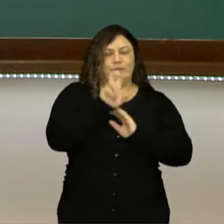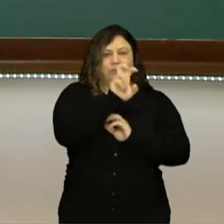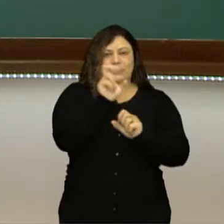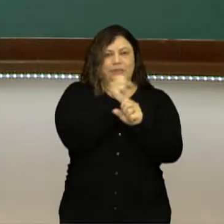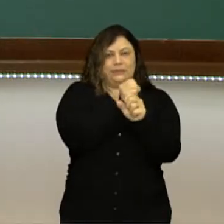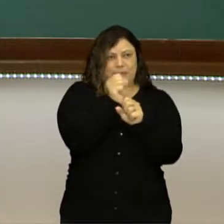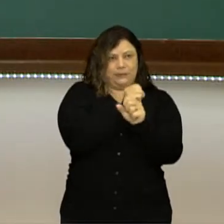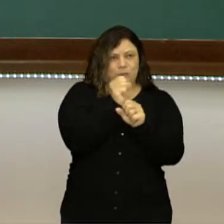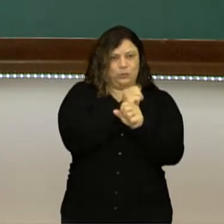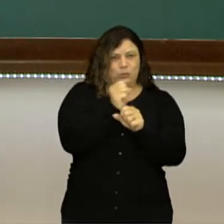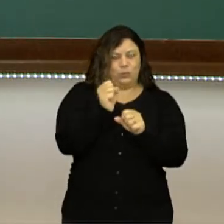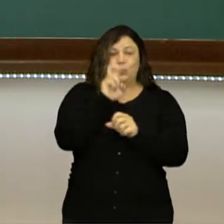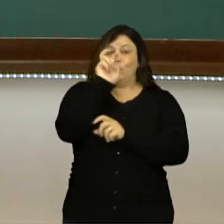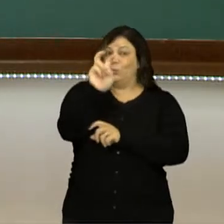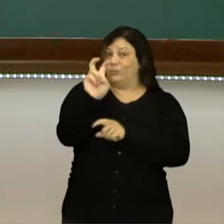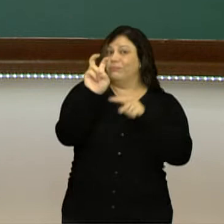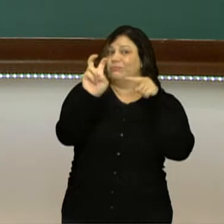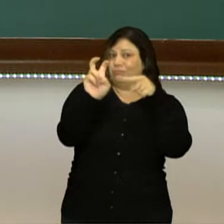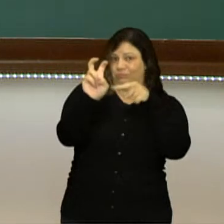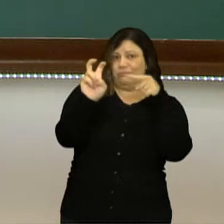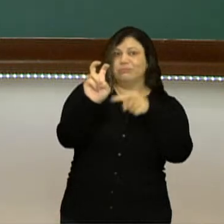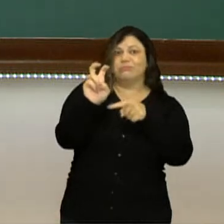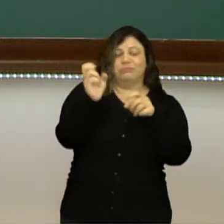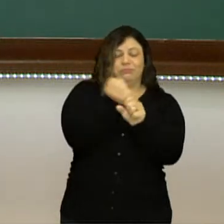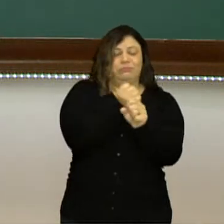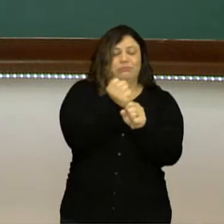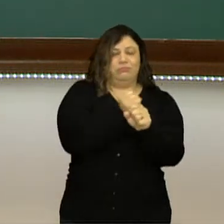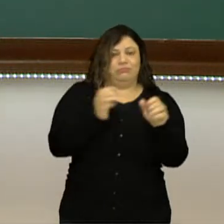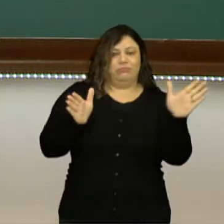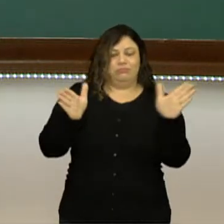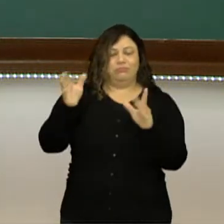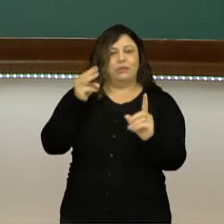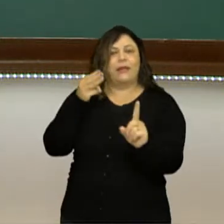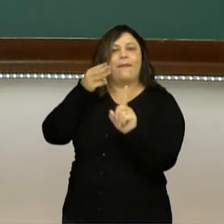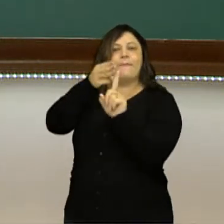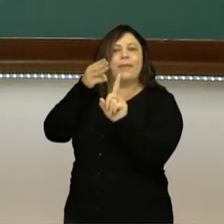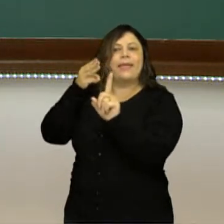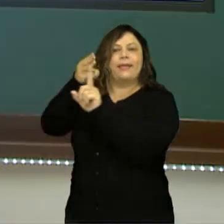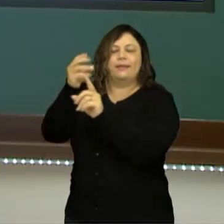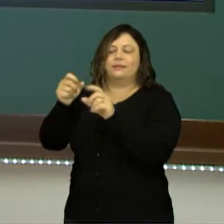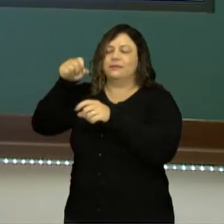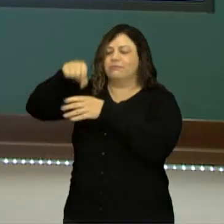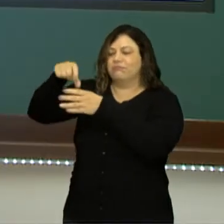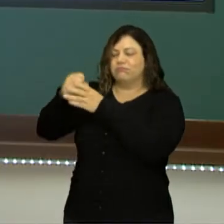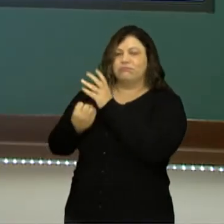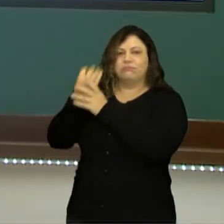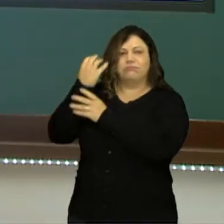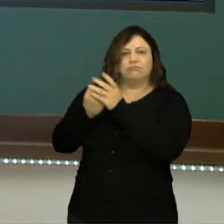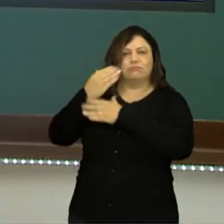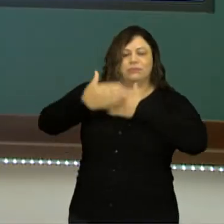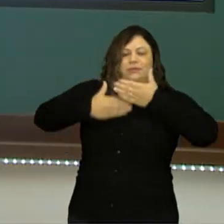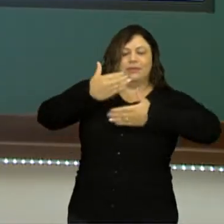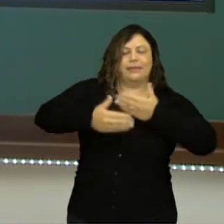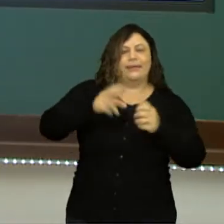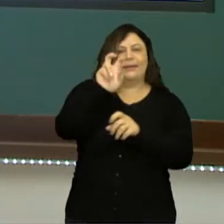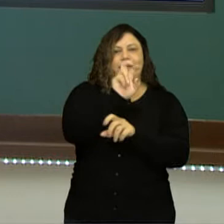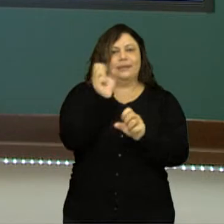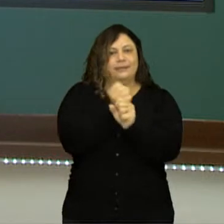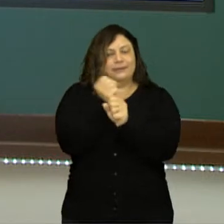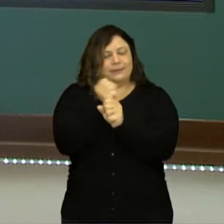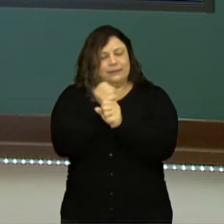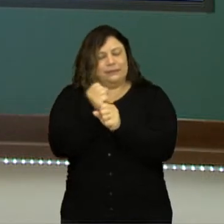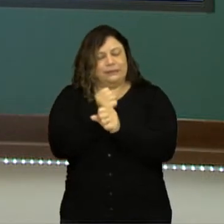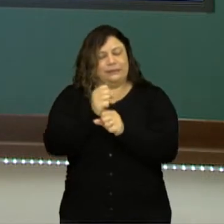quinquenais. Quinquênio vem de 5. Então, metas de produção para cada 5 anos para que todos no país